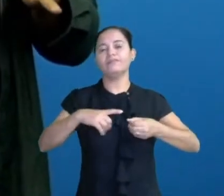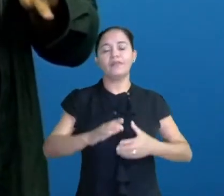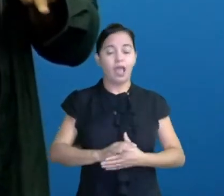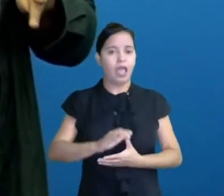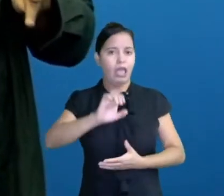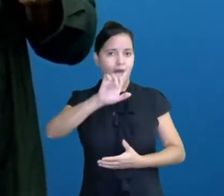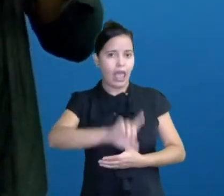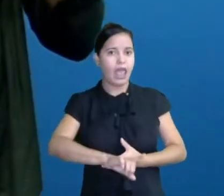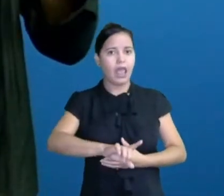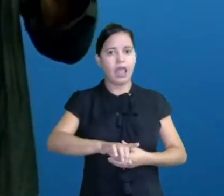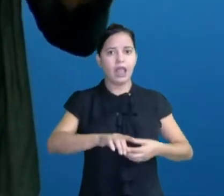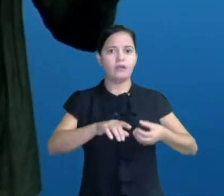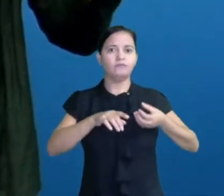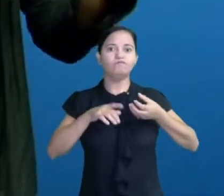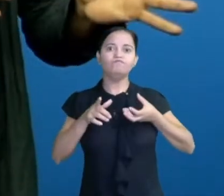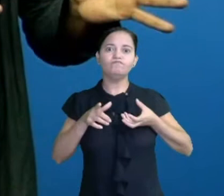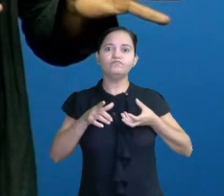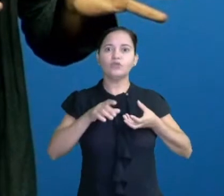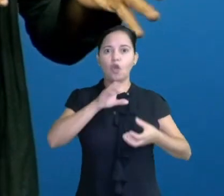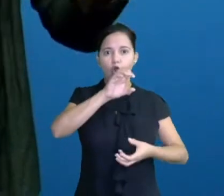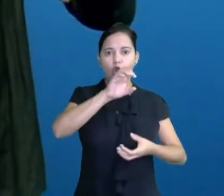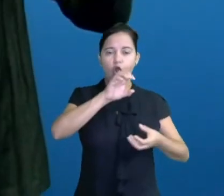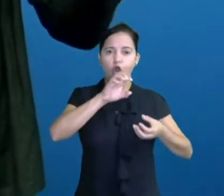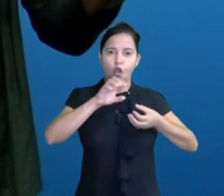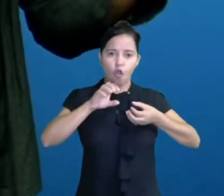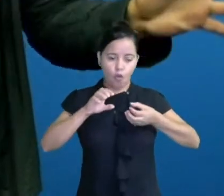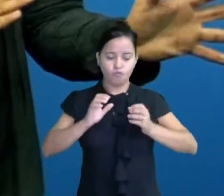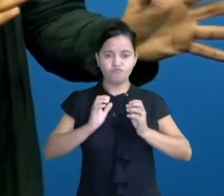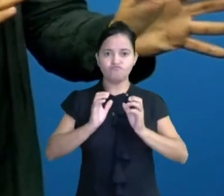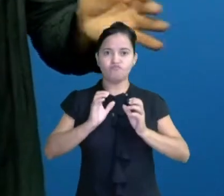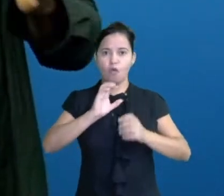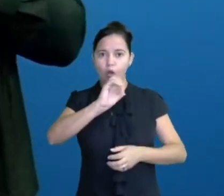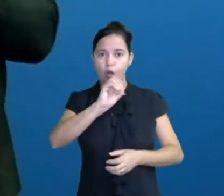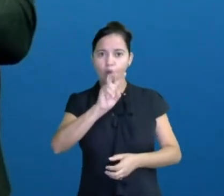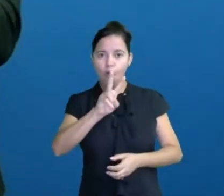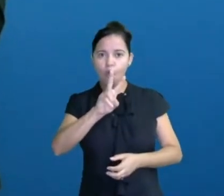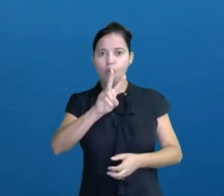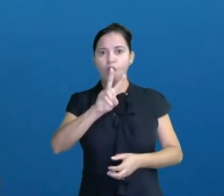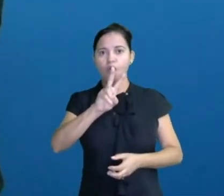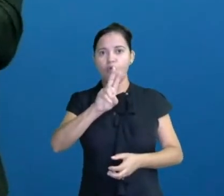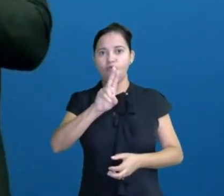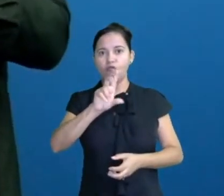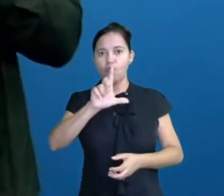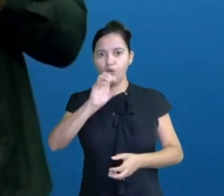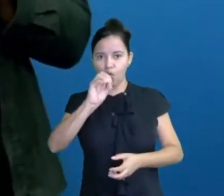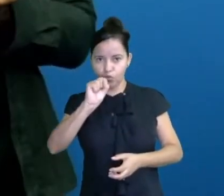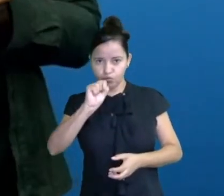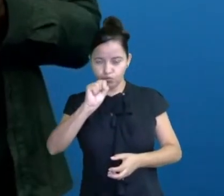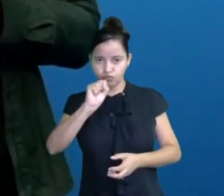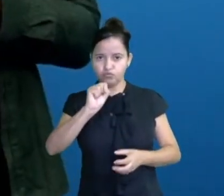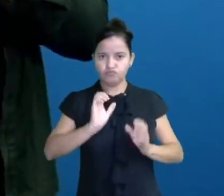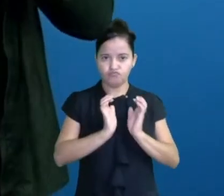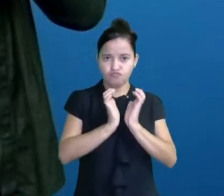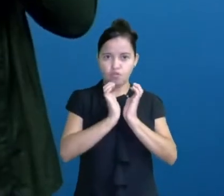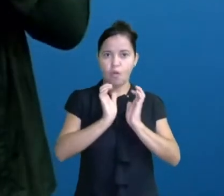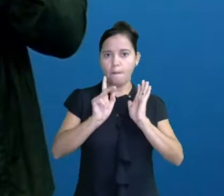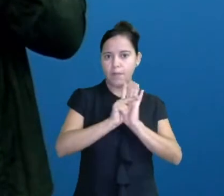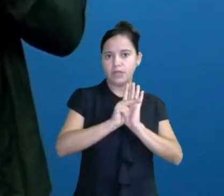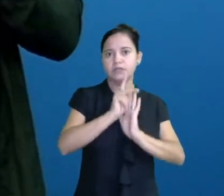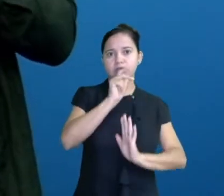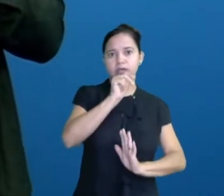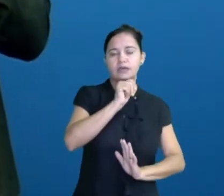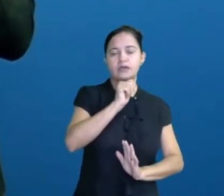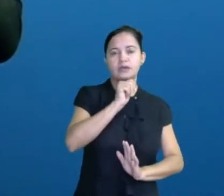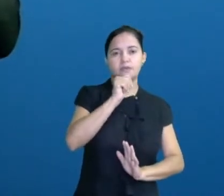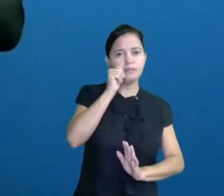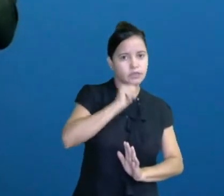gameta feminino seria os óvulos, ou ovócito primário. No caso do menino, seriam os espermatozoides. Então, essas